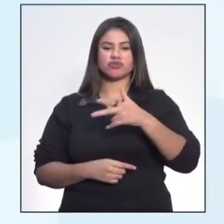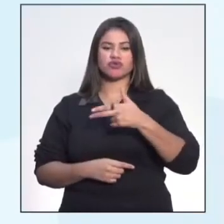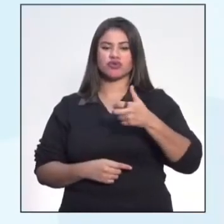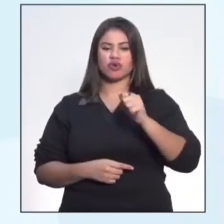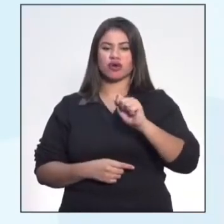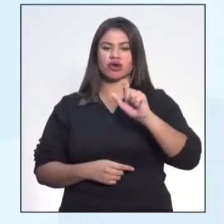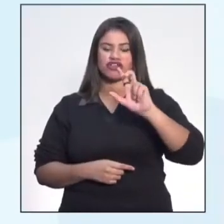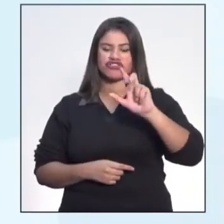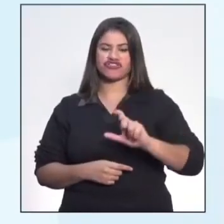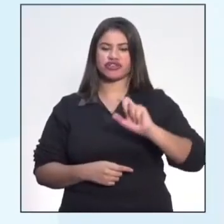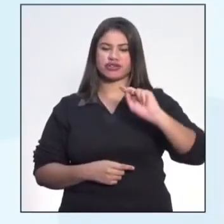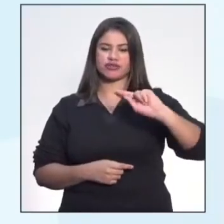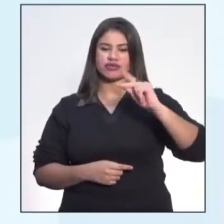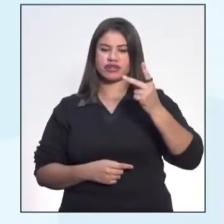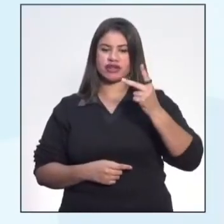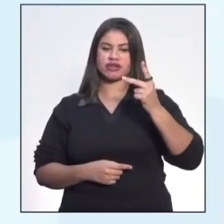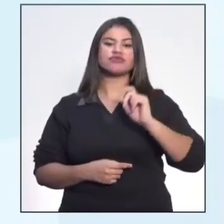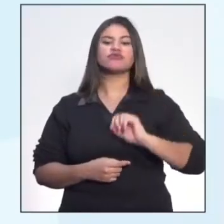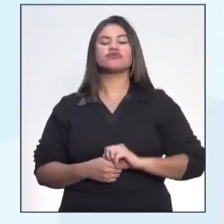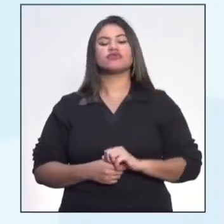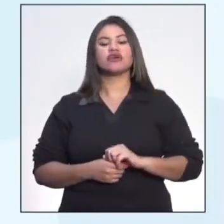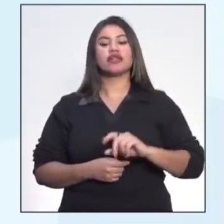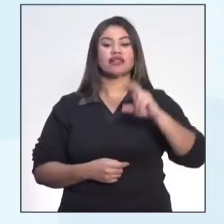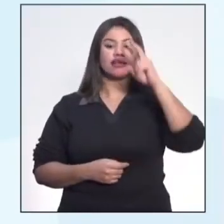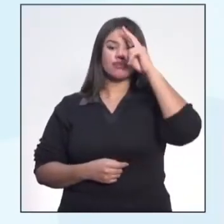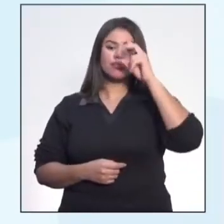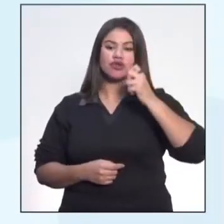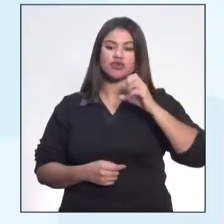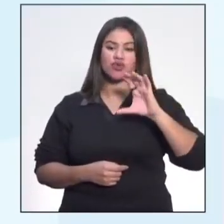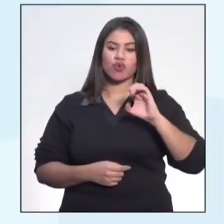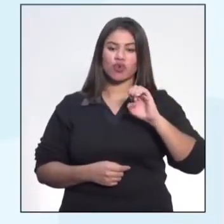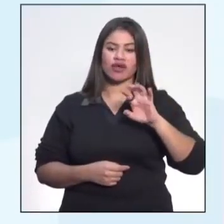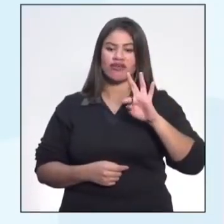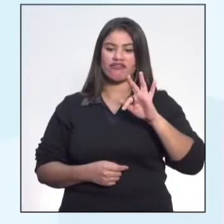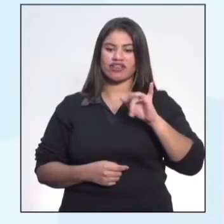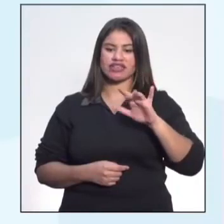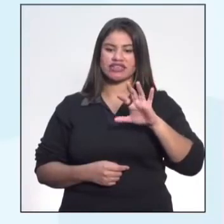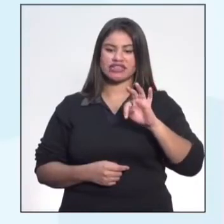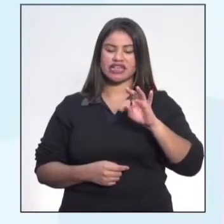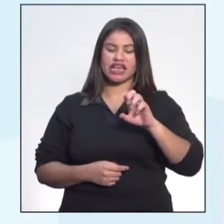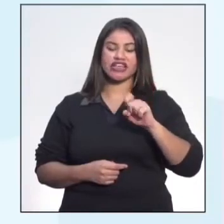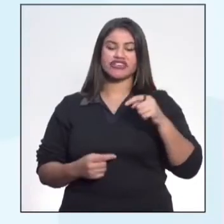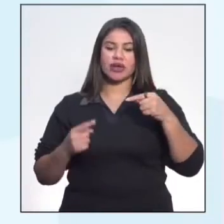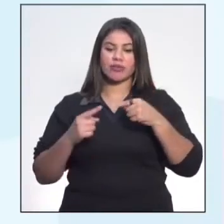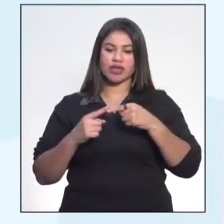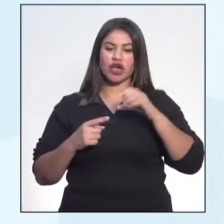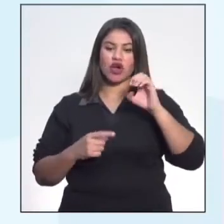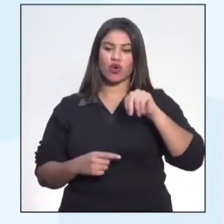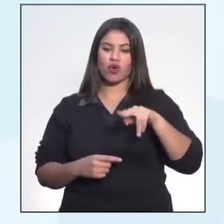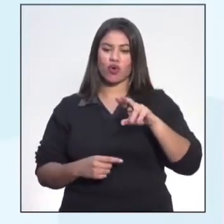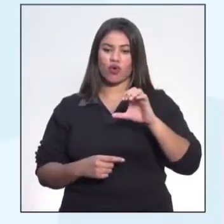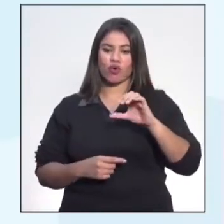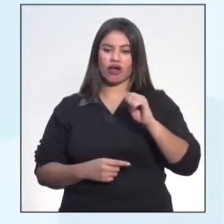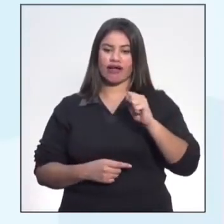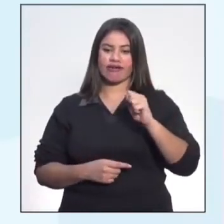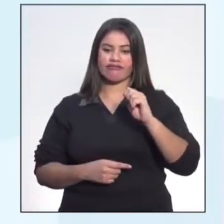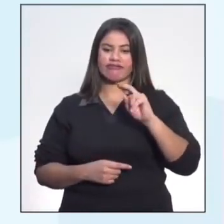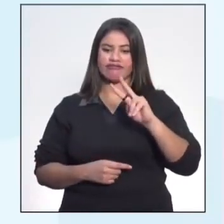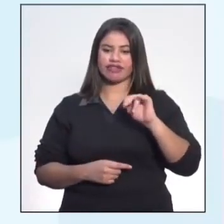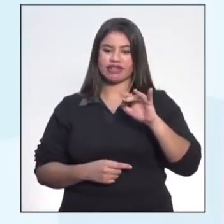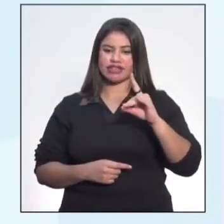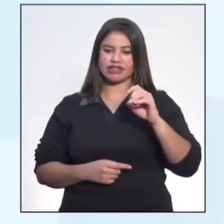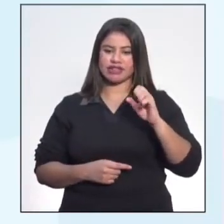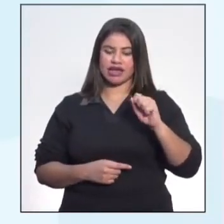igual a ax². Lembrando que o coeficiente a indica concavidade, positivo, concavidade para